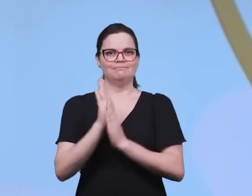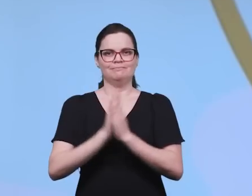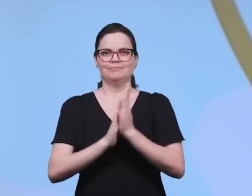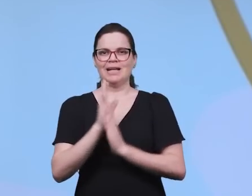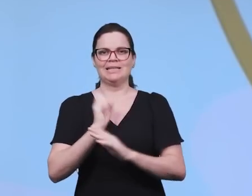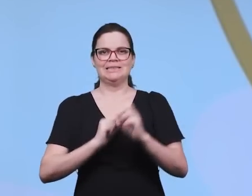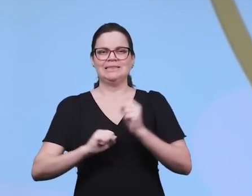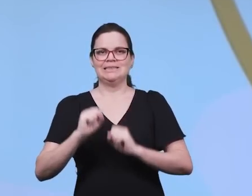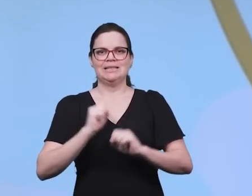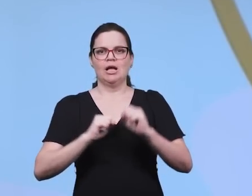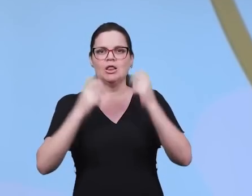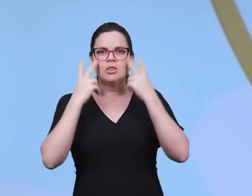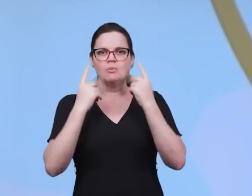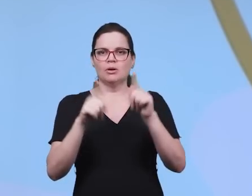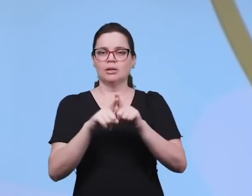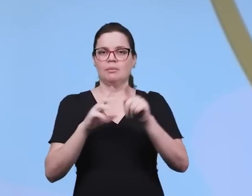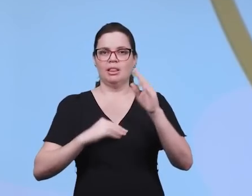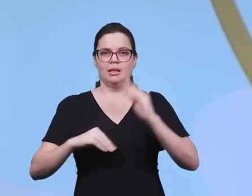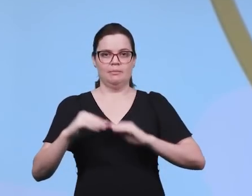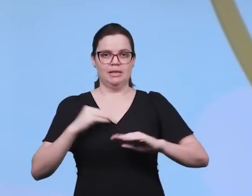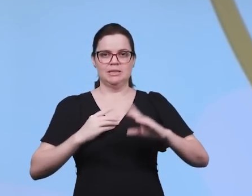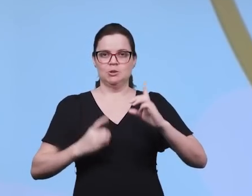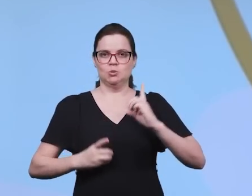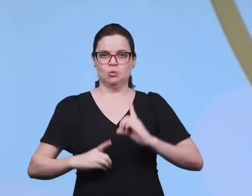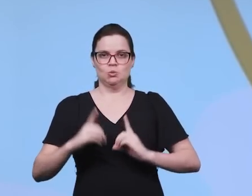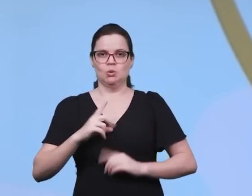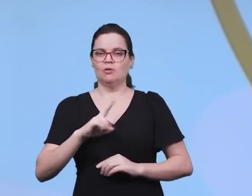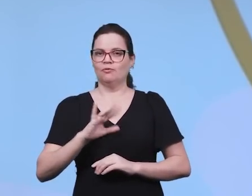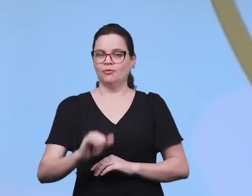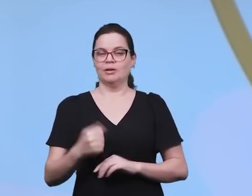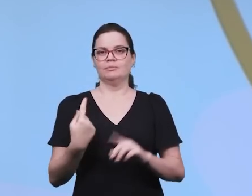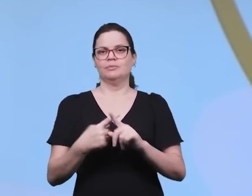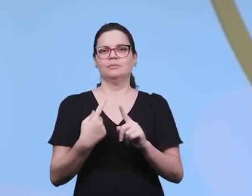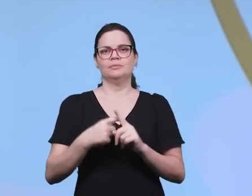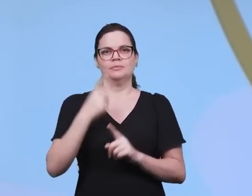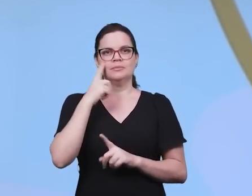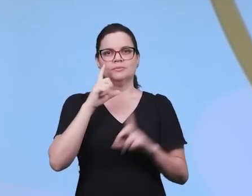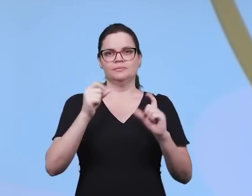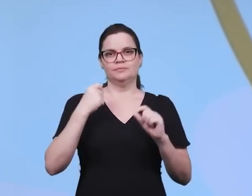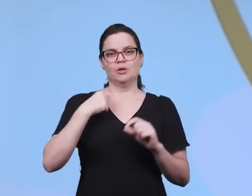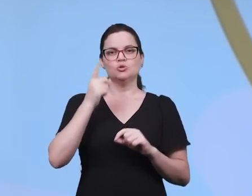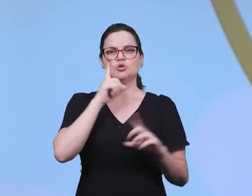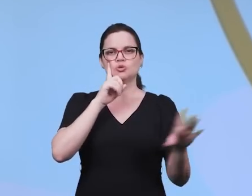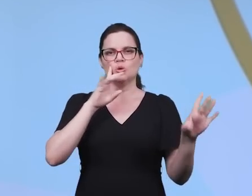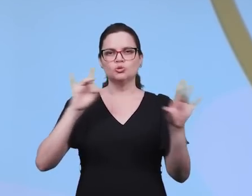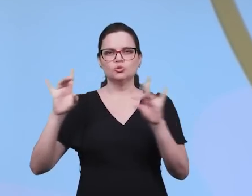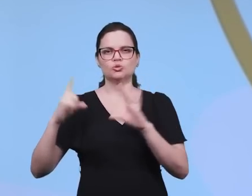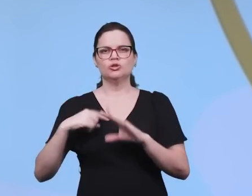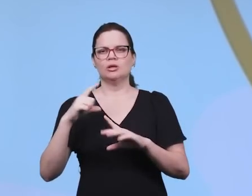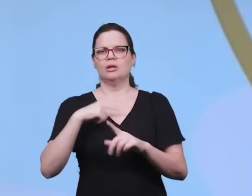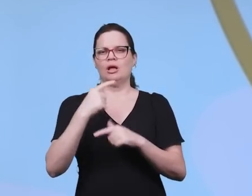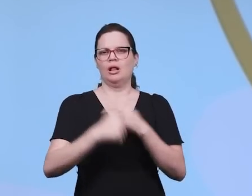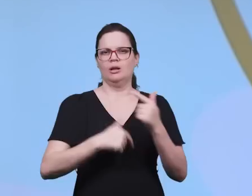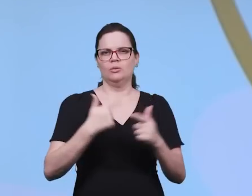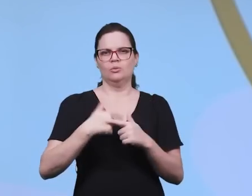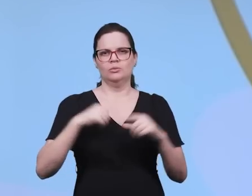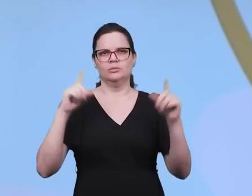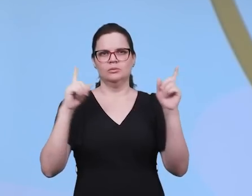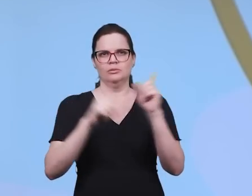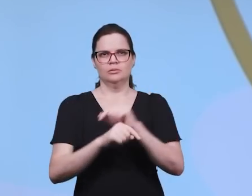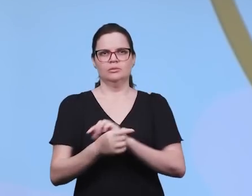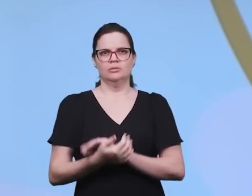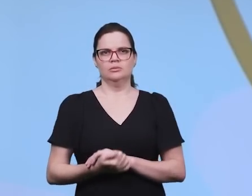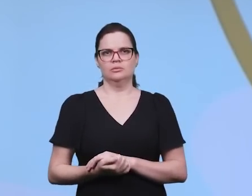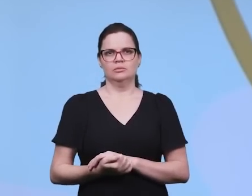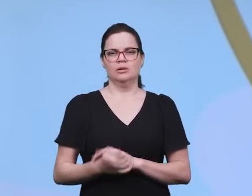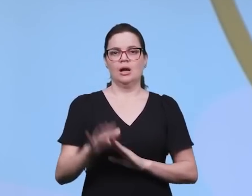muito comuns e crises depressivas. Tudo porque as perturbações do cotidiano, né? Por exemplo, nós não falamos, mas vamos falar